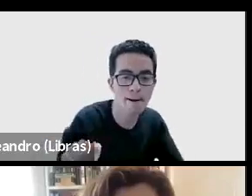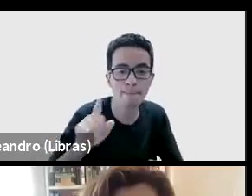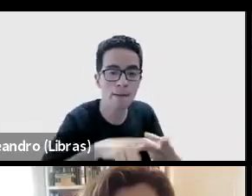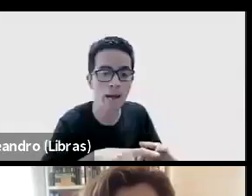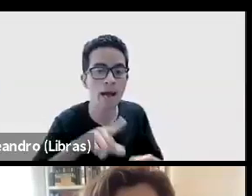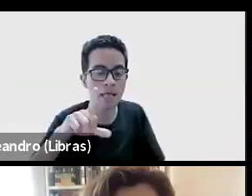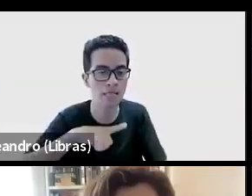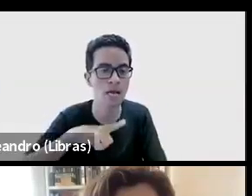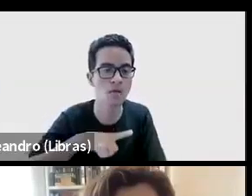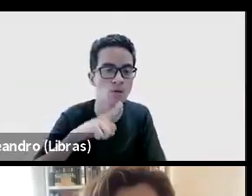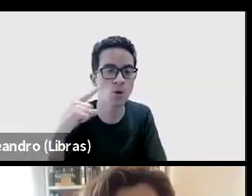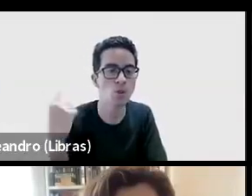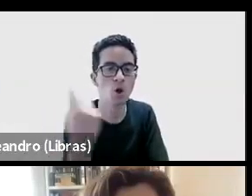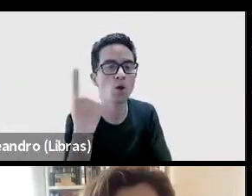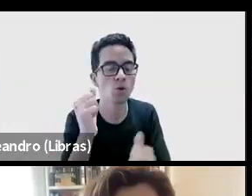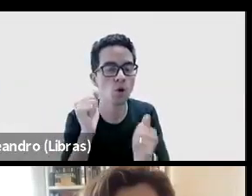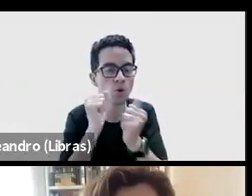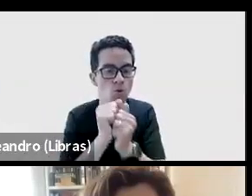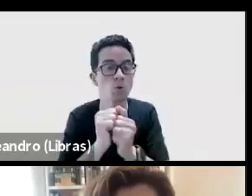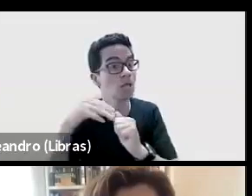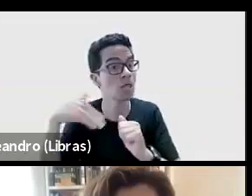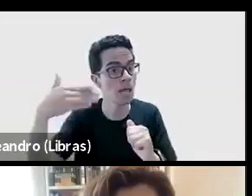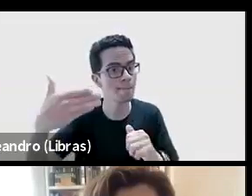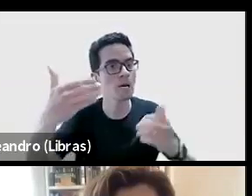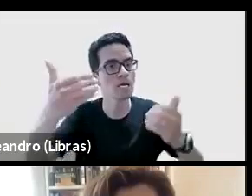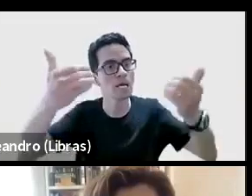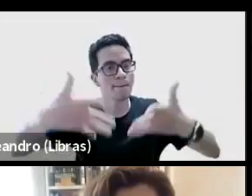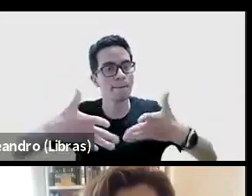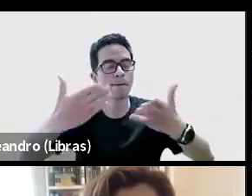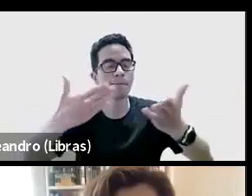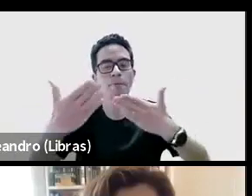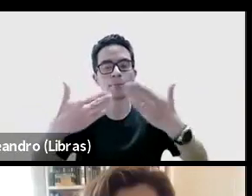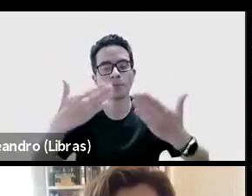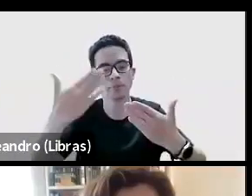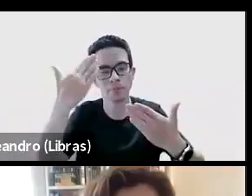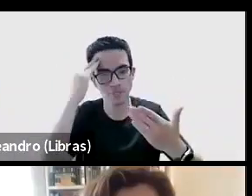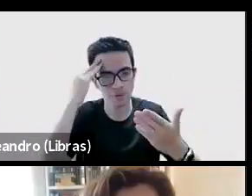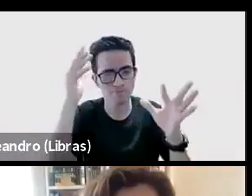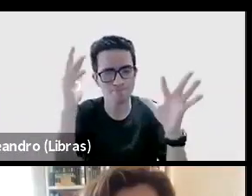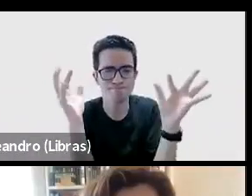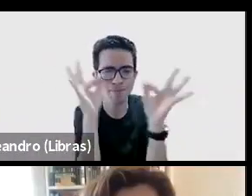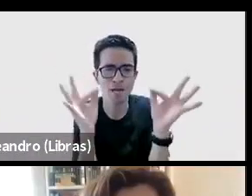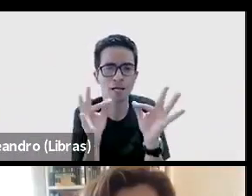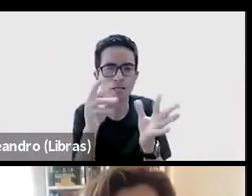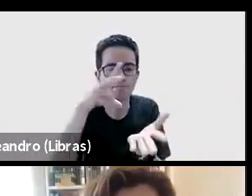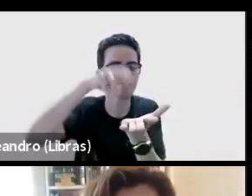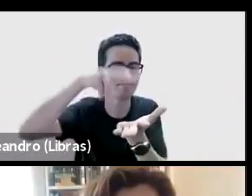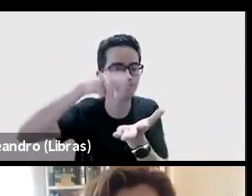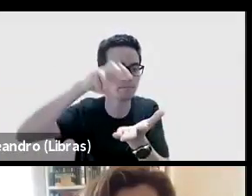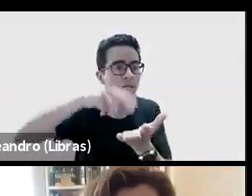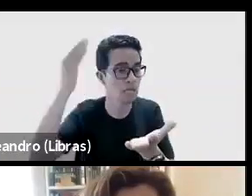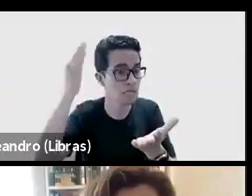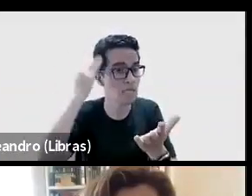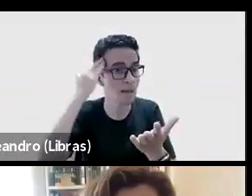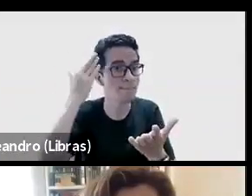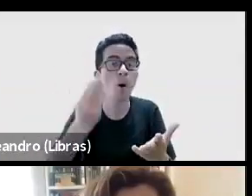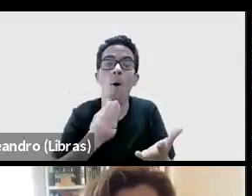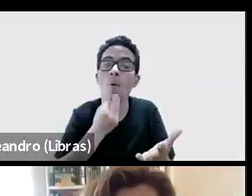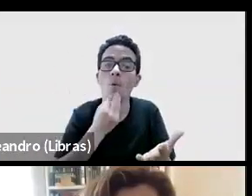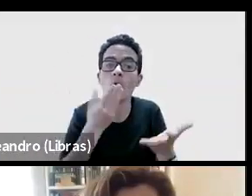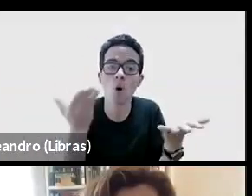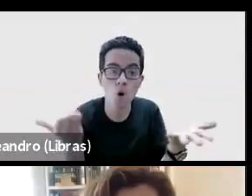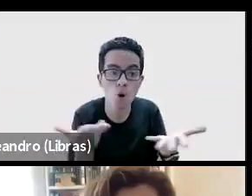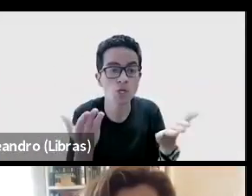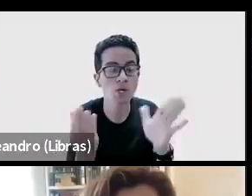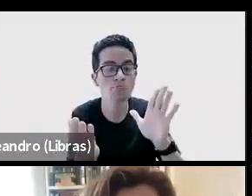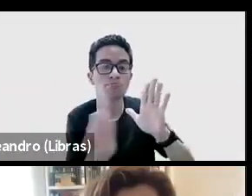com a gente também, e mais tarde vamos fazer essa conversa. Então, eu fico muito, muito feliz da gente poder ter essa oportunidade